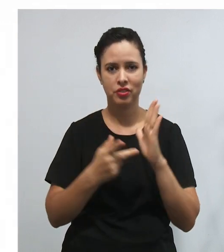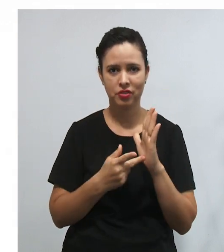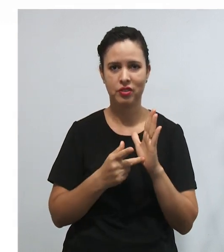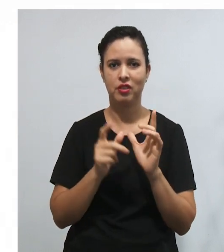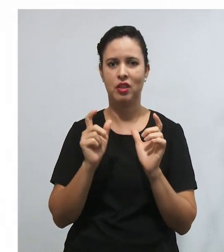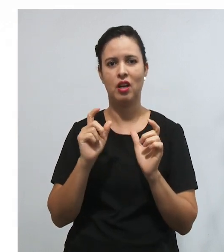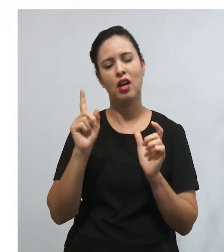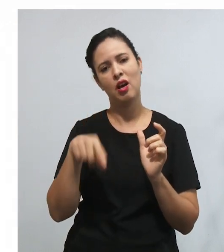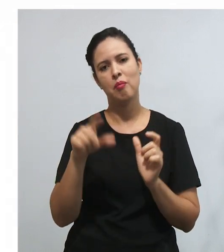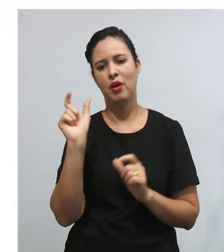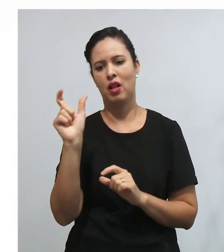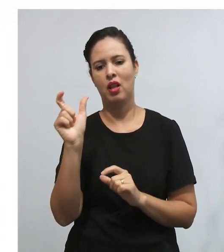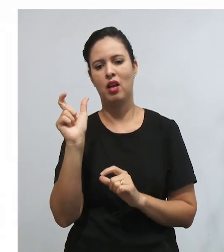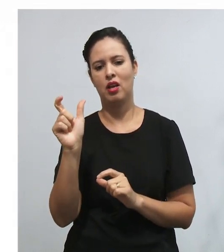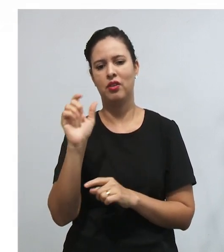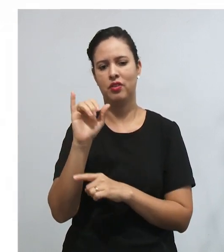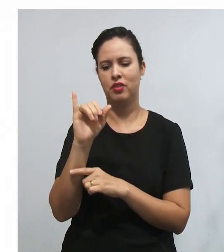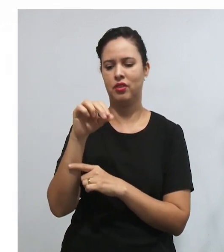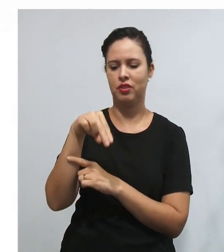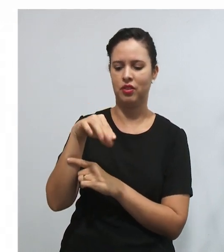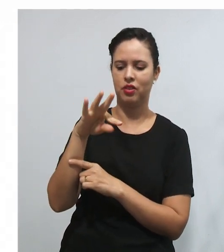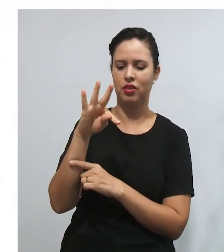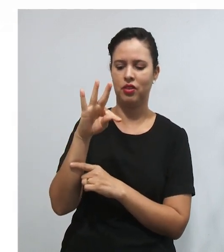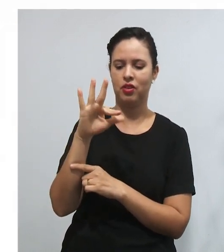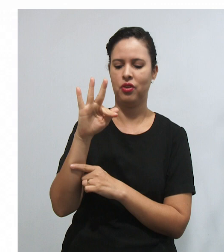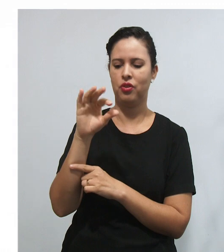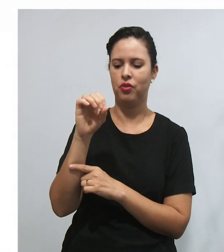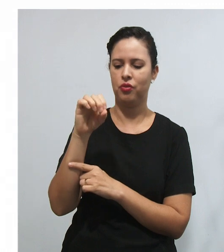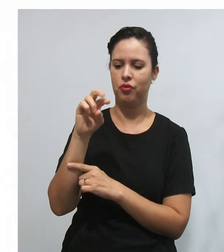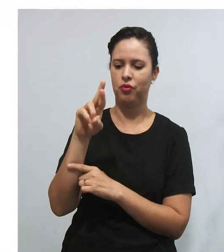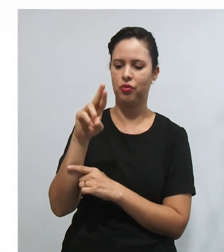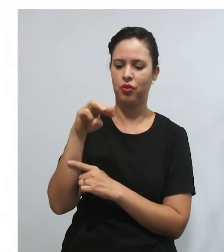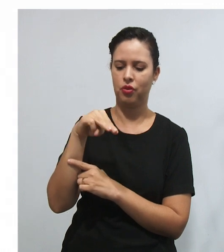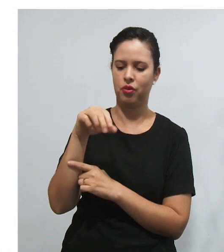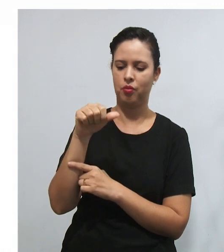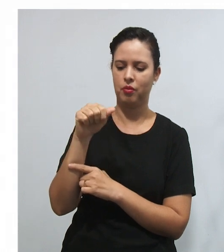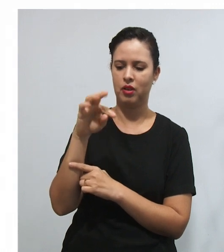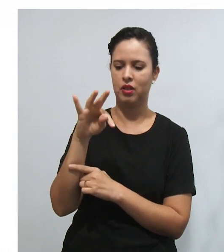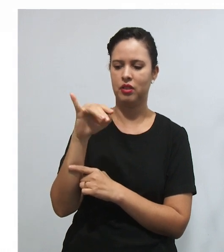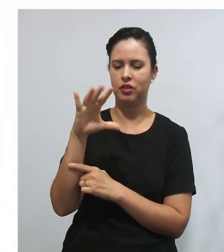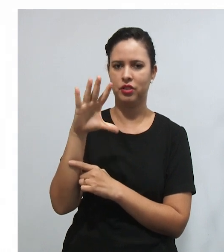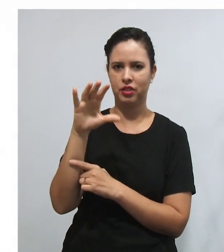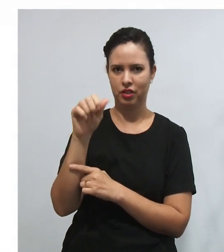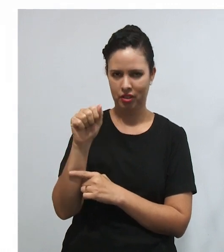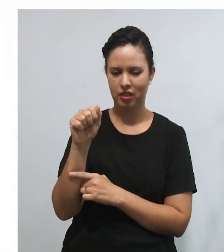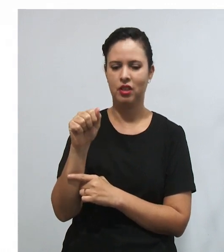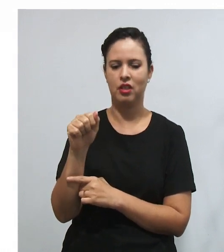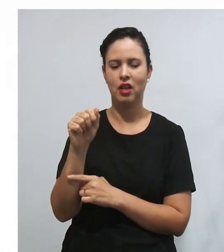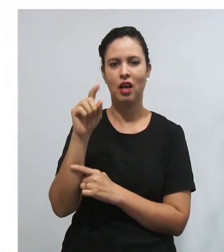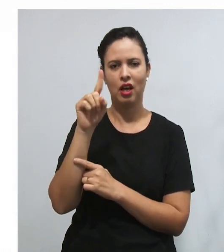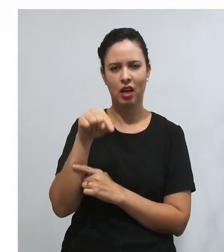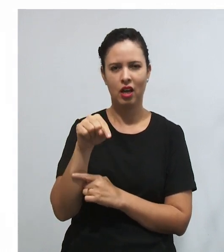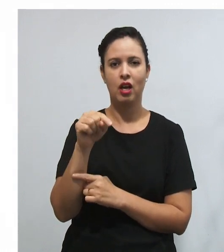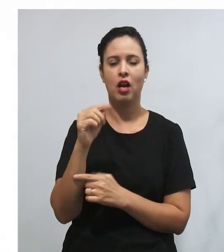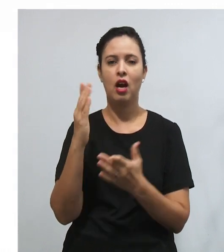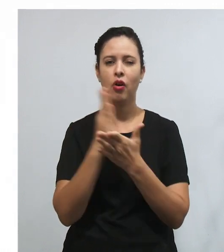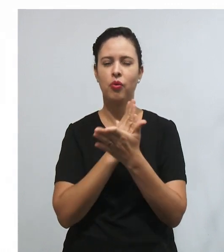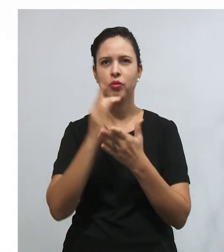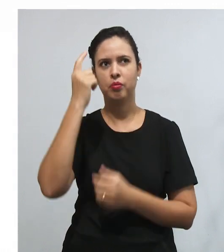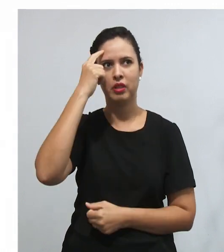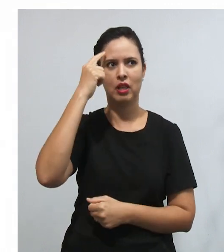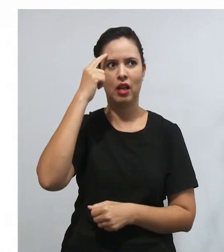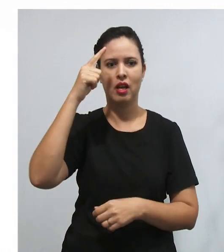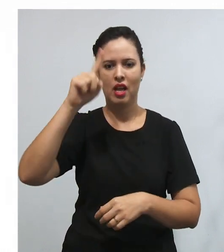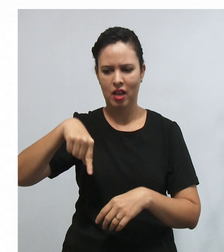essa palavra? Né? Muitas pessoas pensam que é relacionada à matemática, né? Porque informática tem muita matemática. Tem, de fato